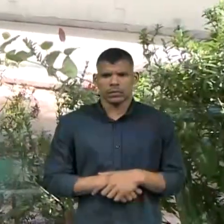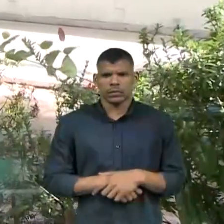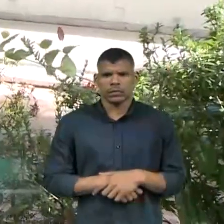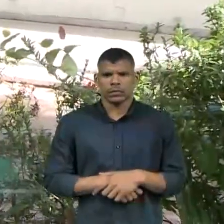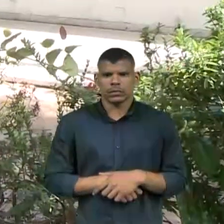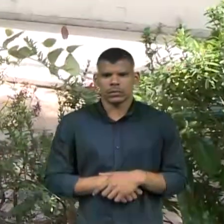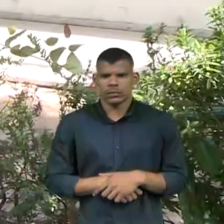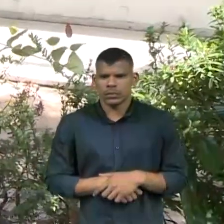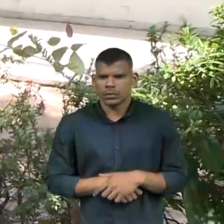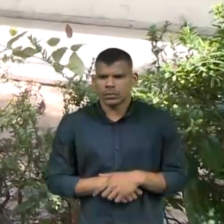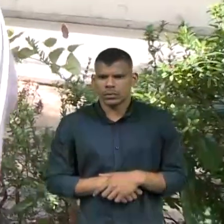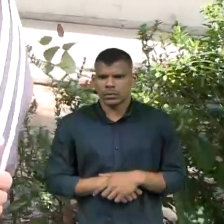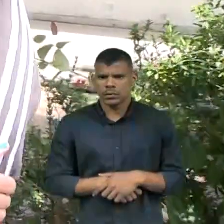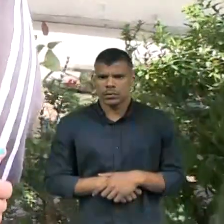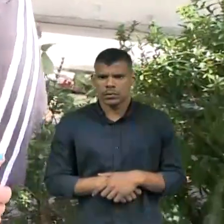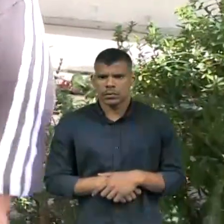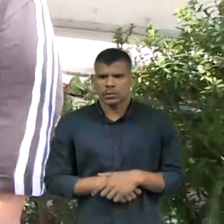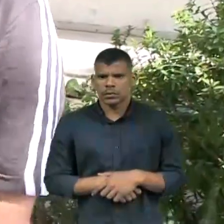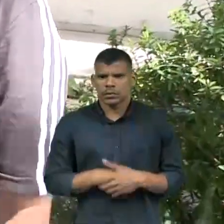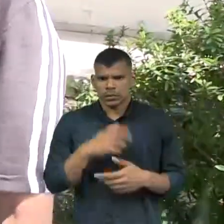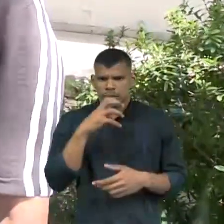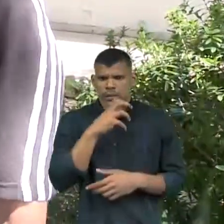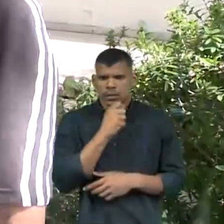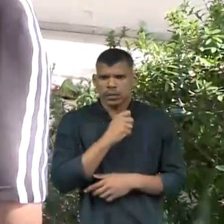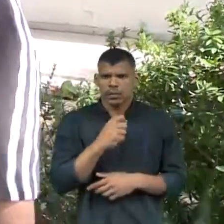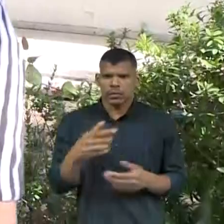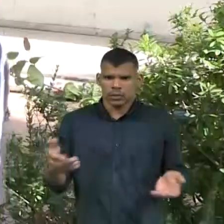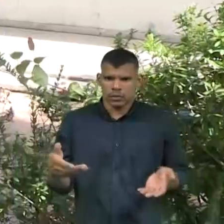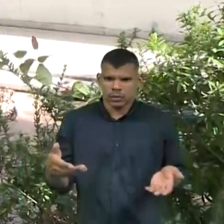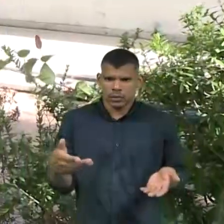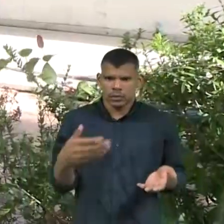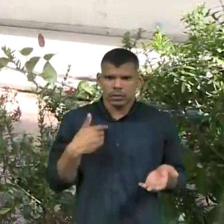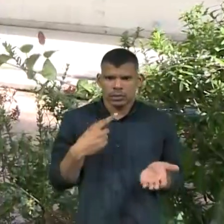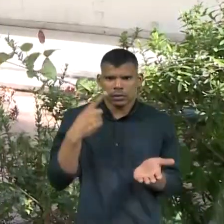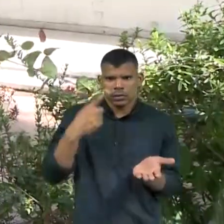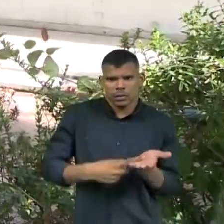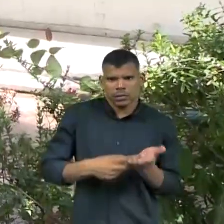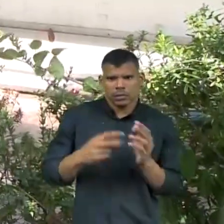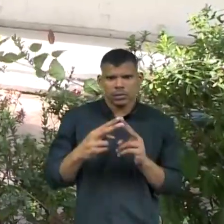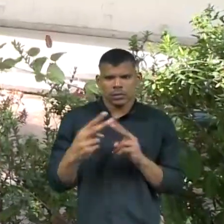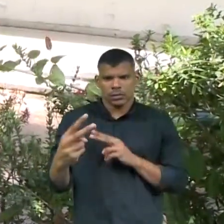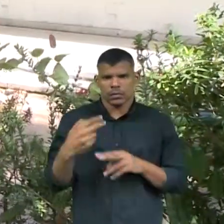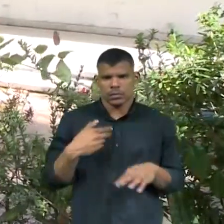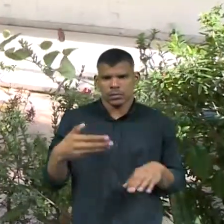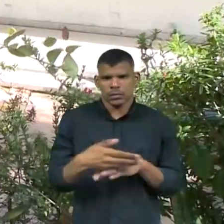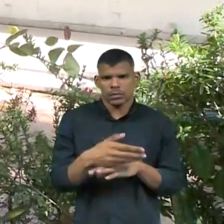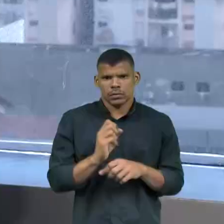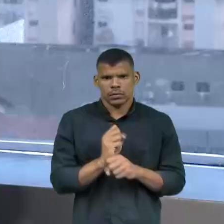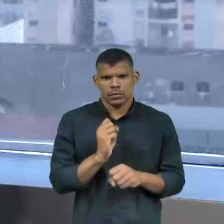gente, realmente está menos gente, que está bem rapidinho o atendimento, porque agora a maioria é agendada. É só agendar, esperar um pouquinho.